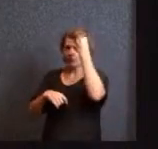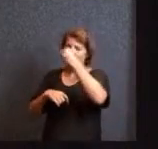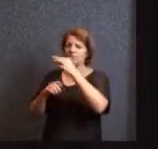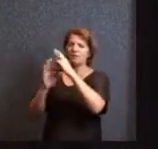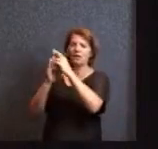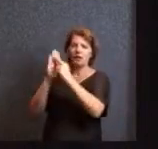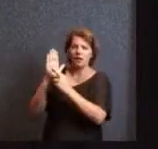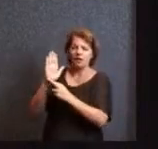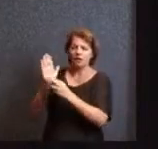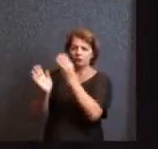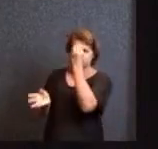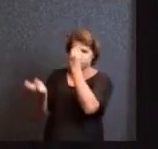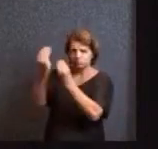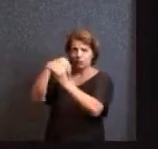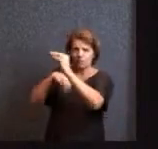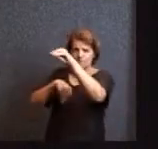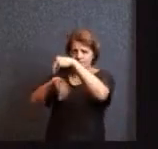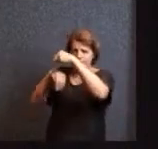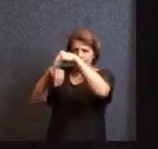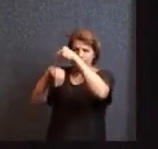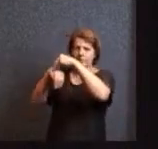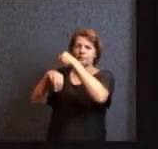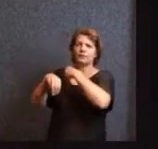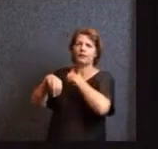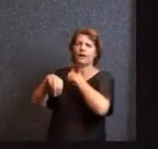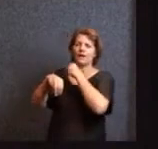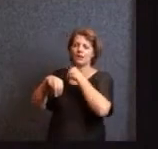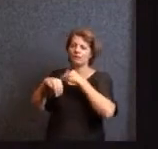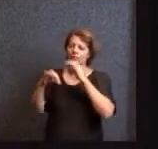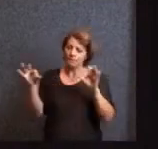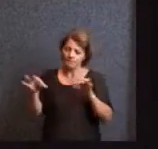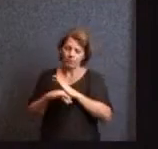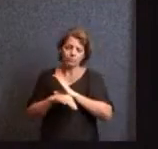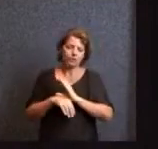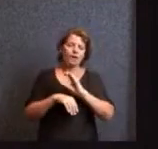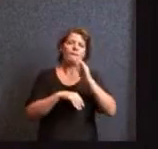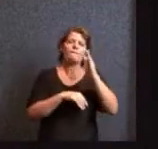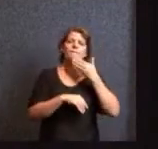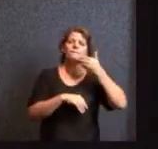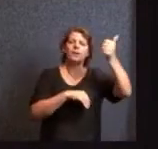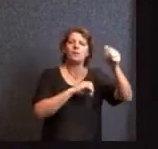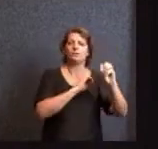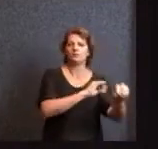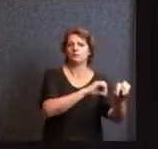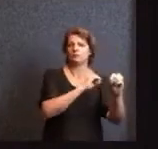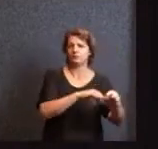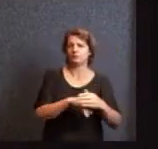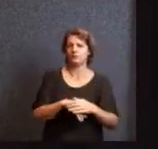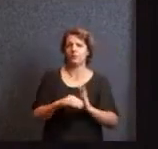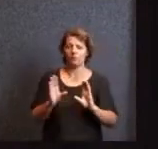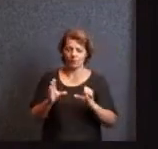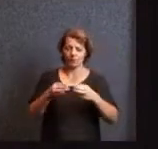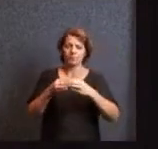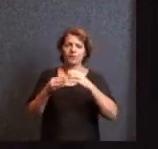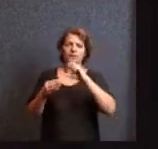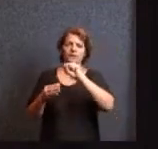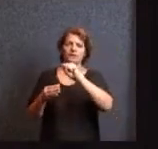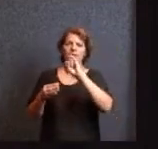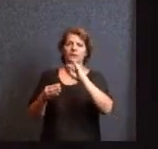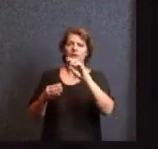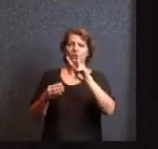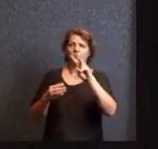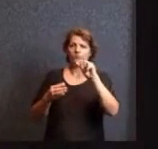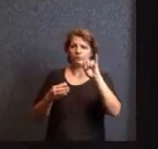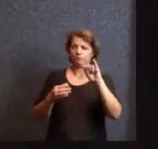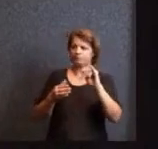outros compassos para fazer melhor. E aí nós teremos que contar com a equipe de Silvia, que está disponível. Para